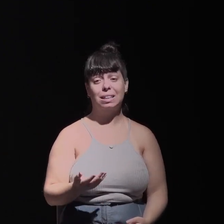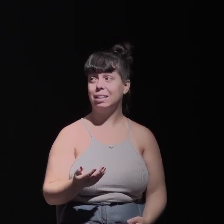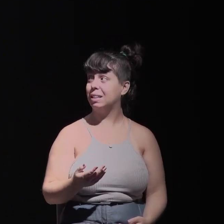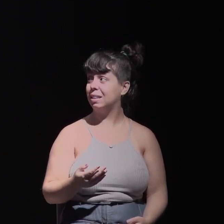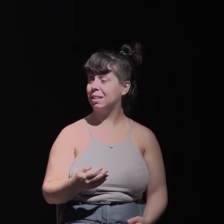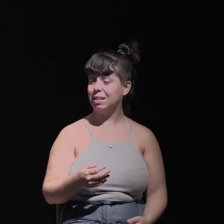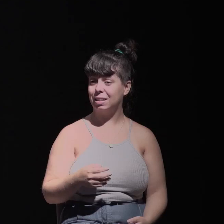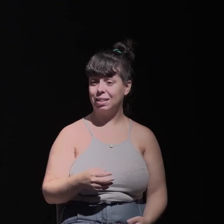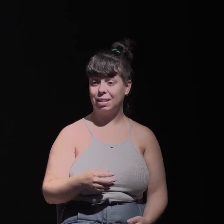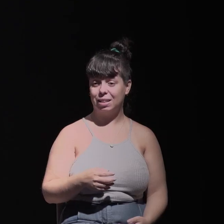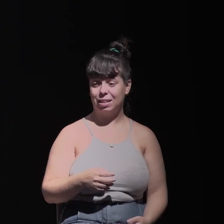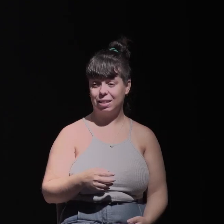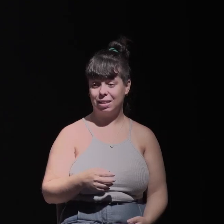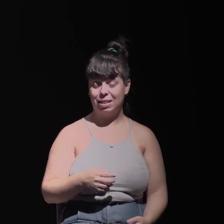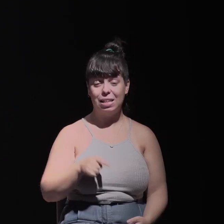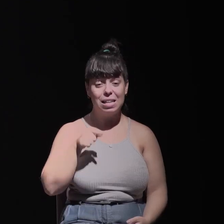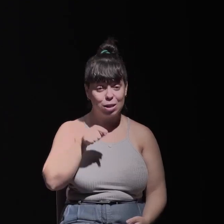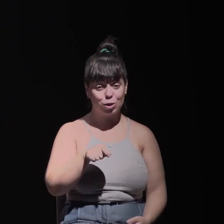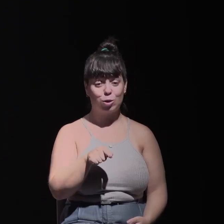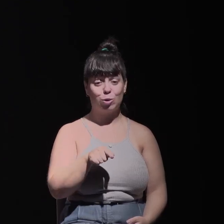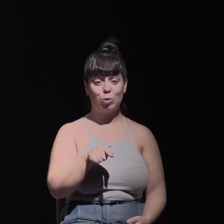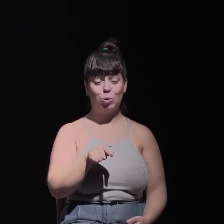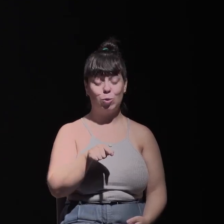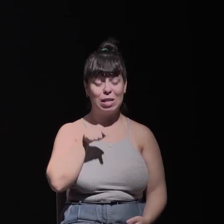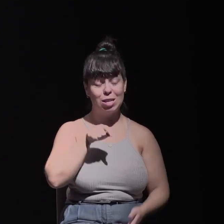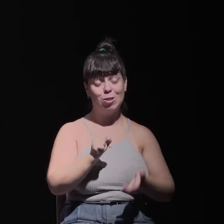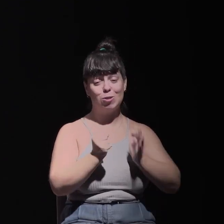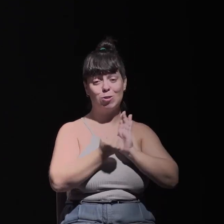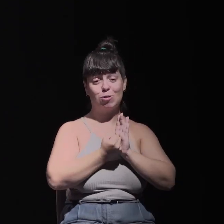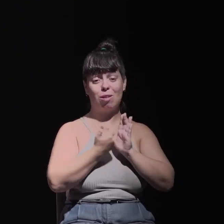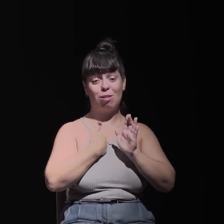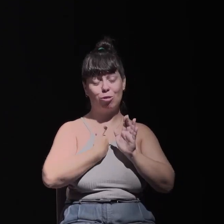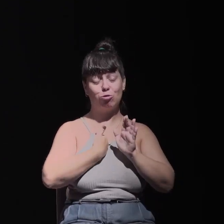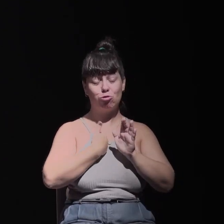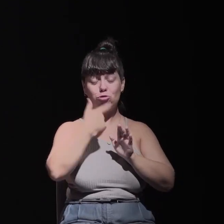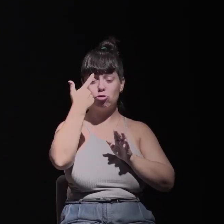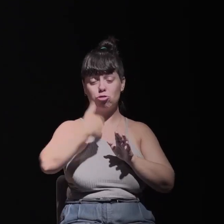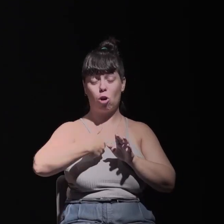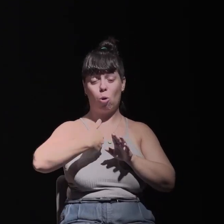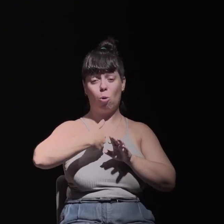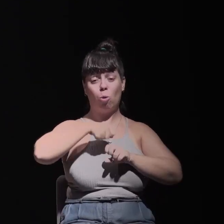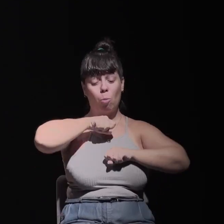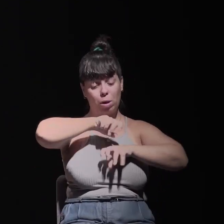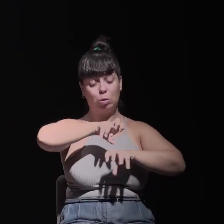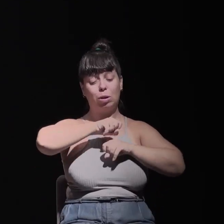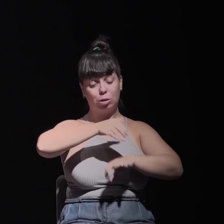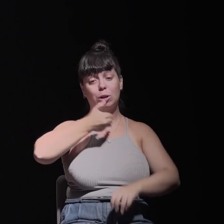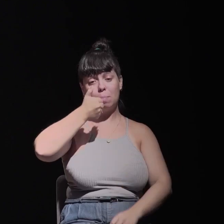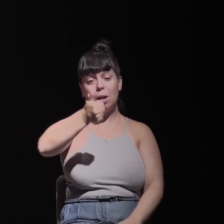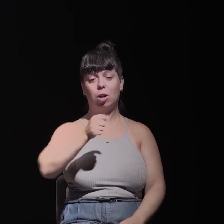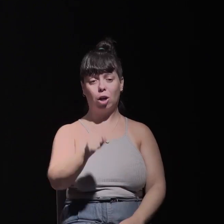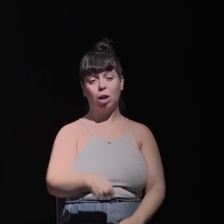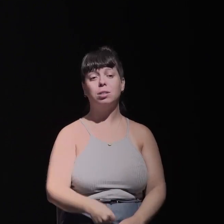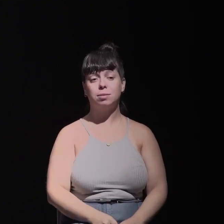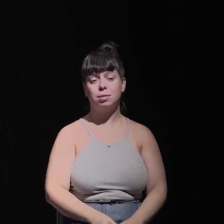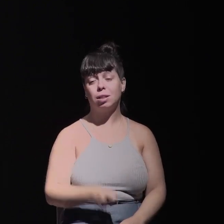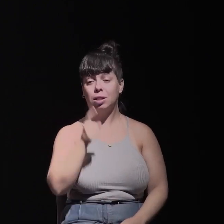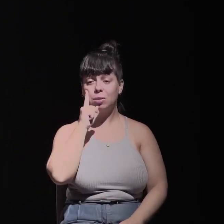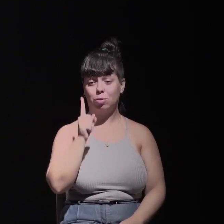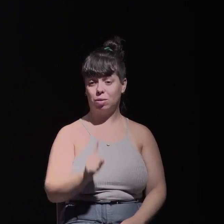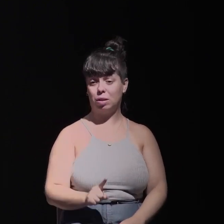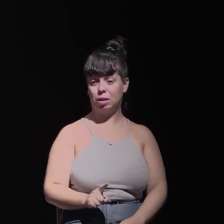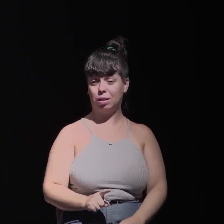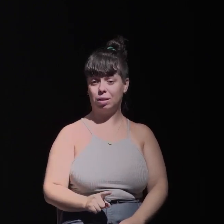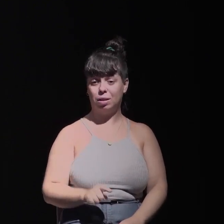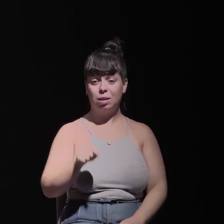aqui faz de mim, continua fazendo de mim uma educadora melhor, assim, não sei. Acho que